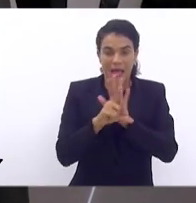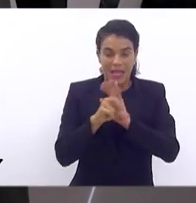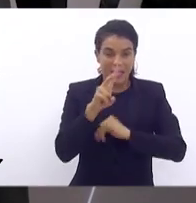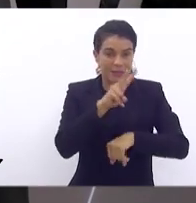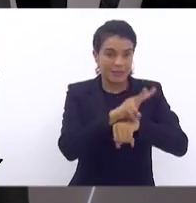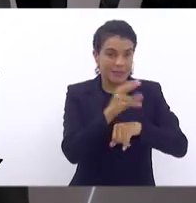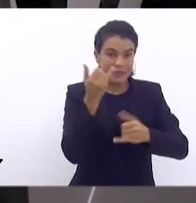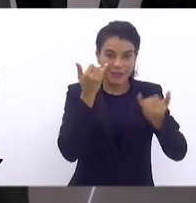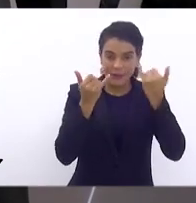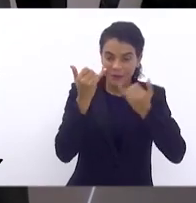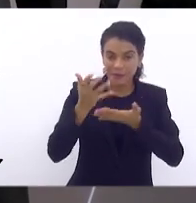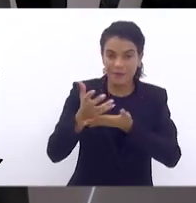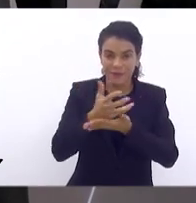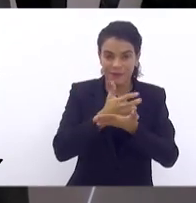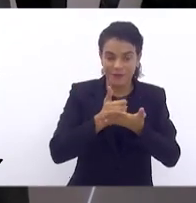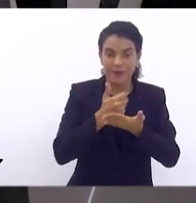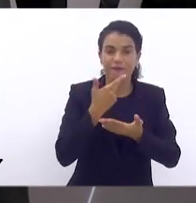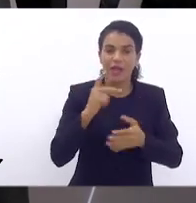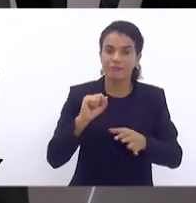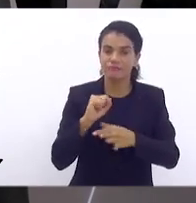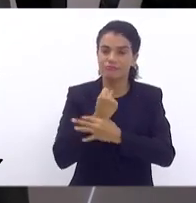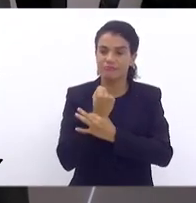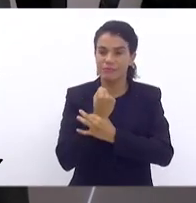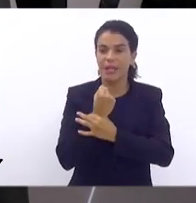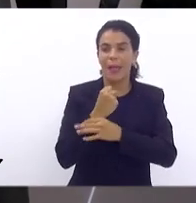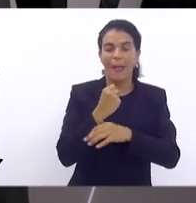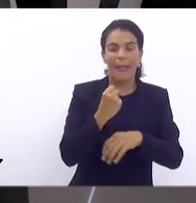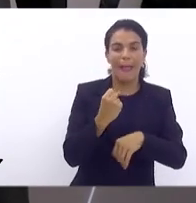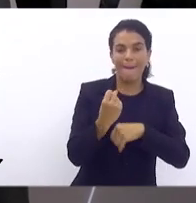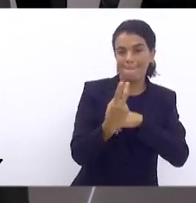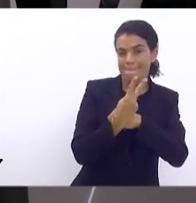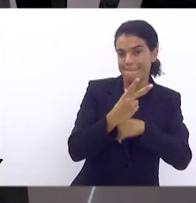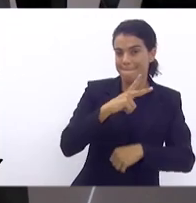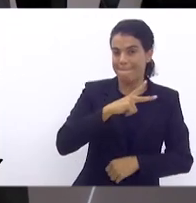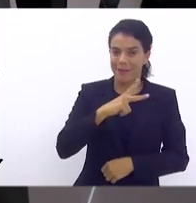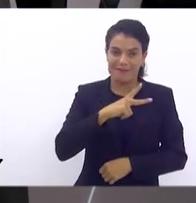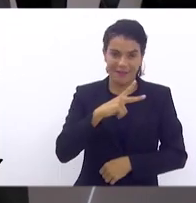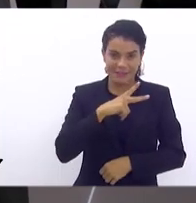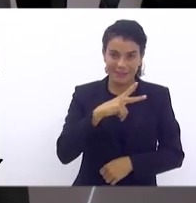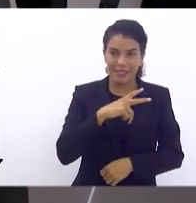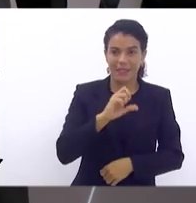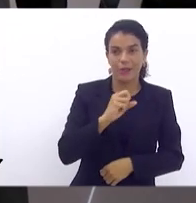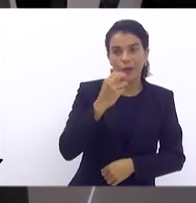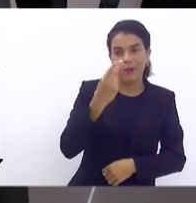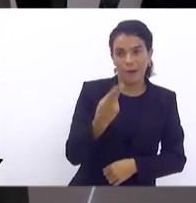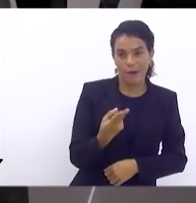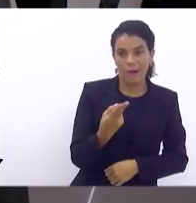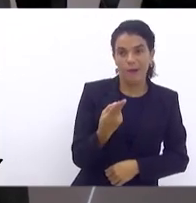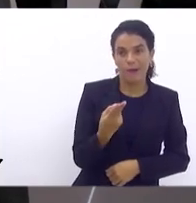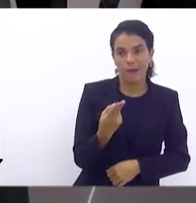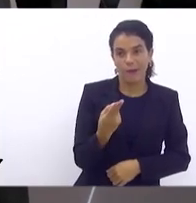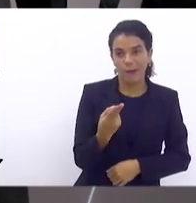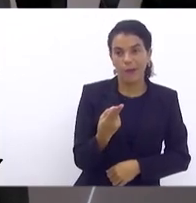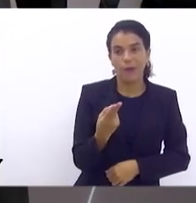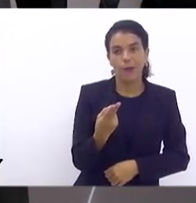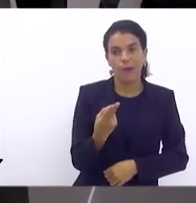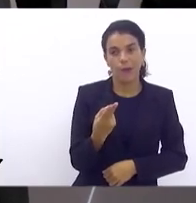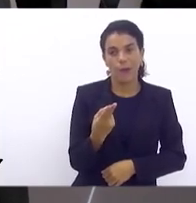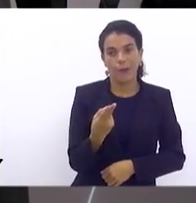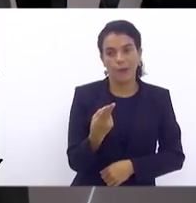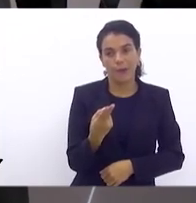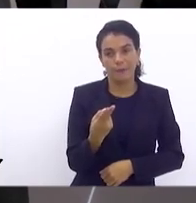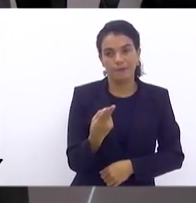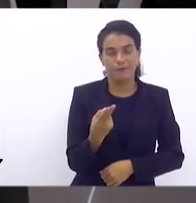ela fala sobre isso sobre a necessidade da gente garantir a privacidade por concepção né ou privacidade desde